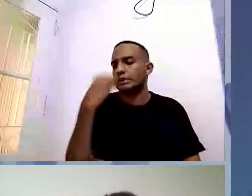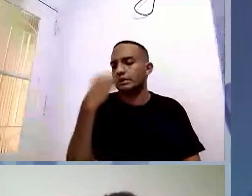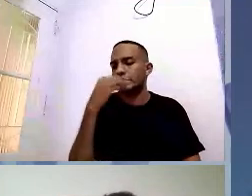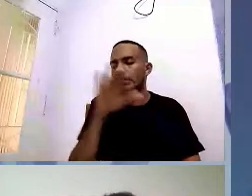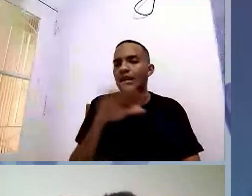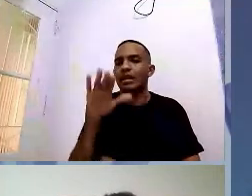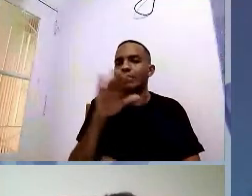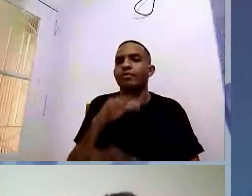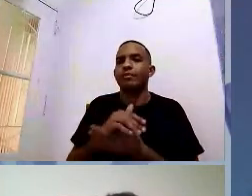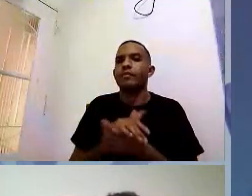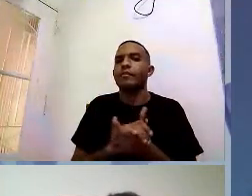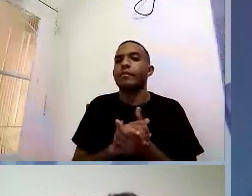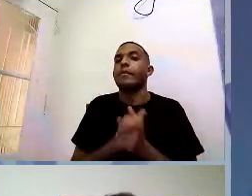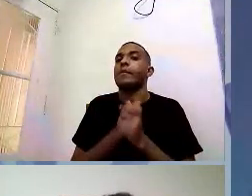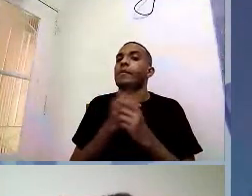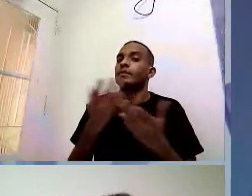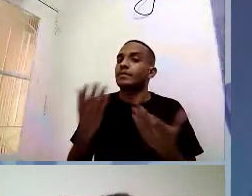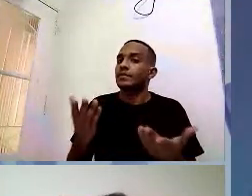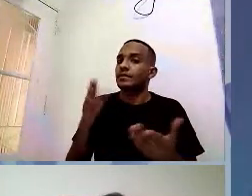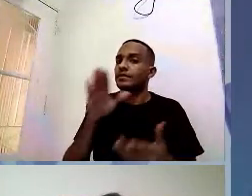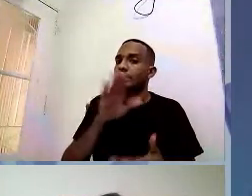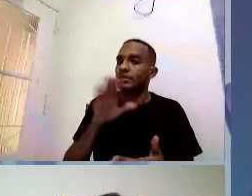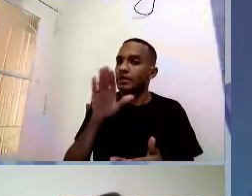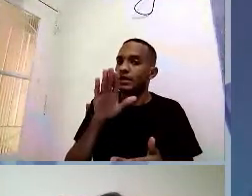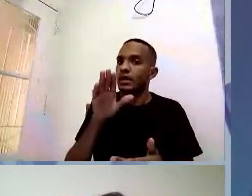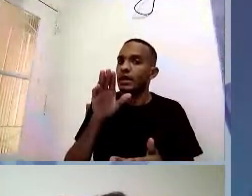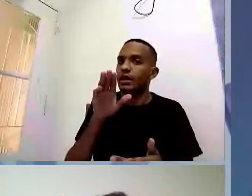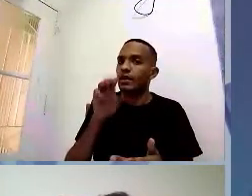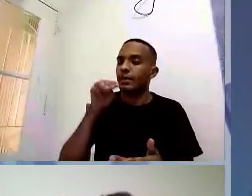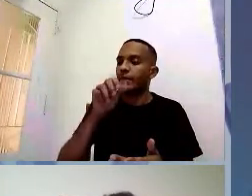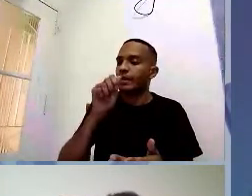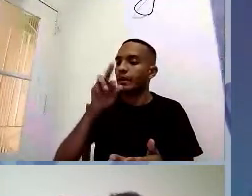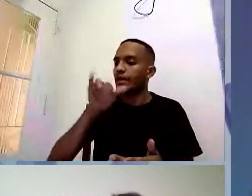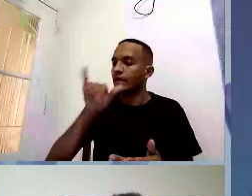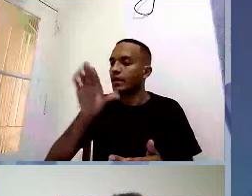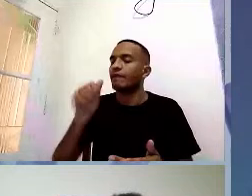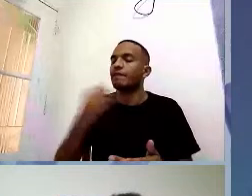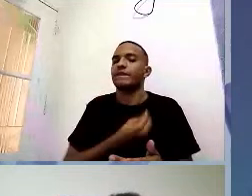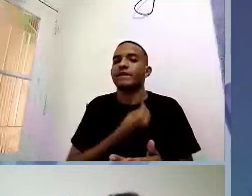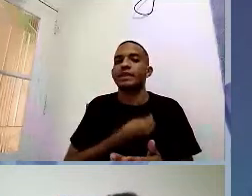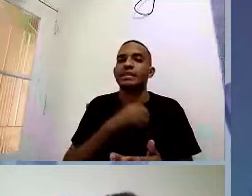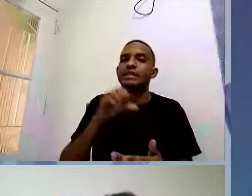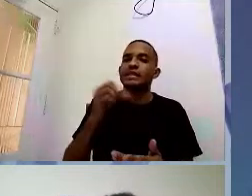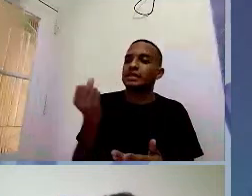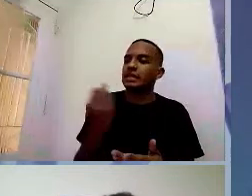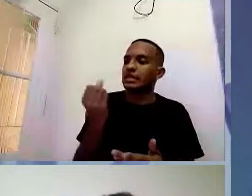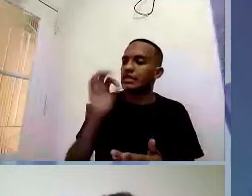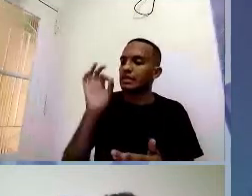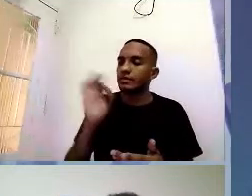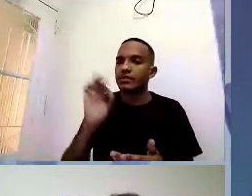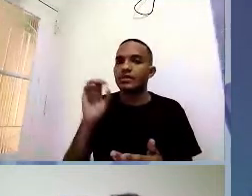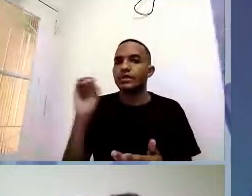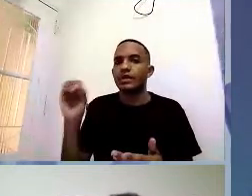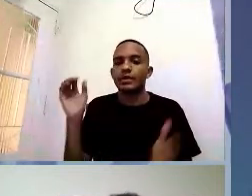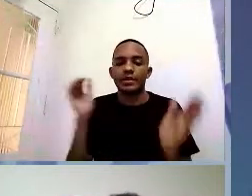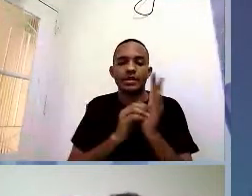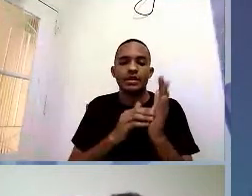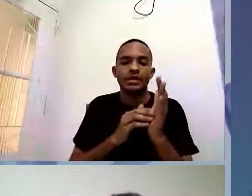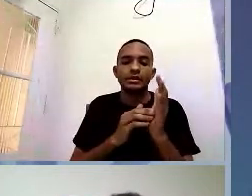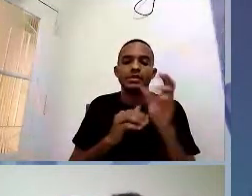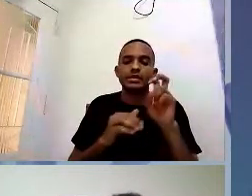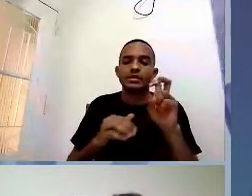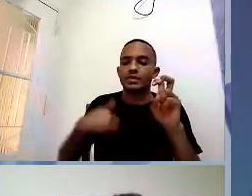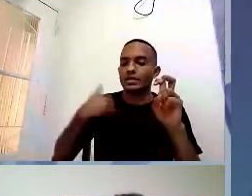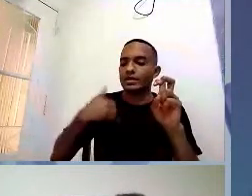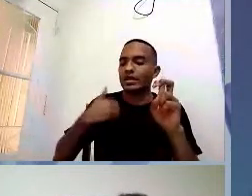que outras. No estado onde Marina mora, por exemplo, 76% das crianças de 0 a 5 anos estão em situação